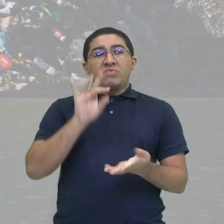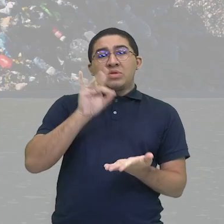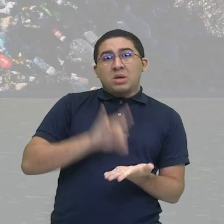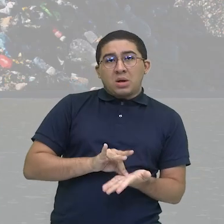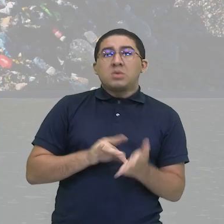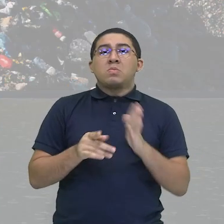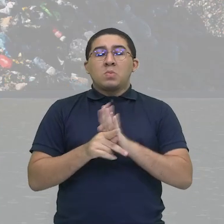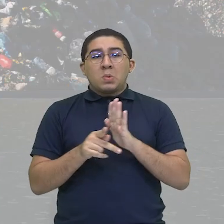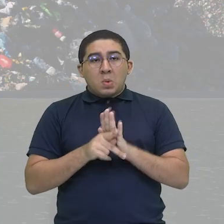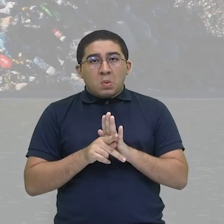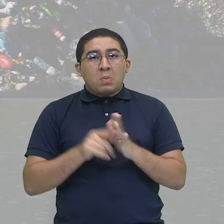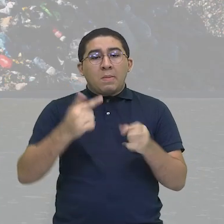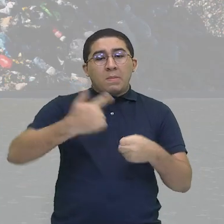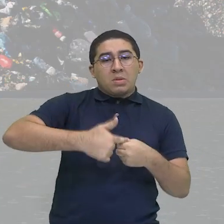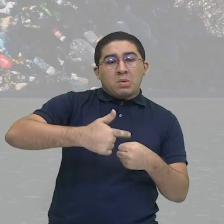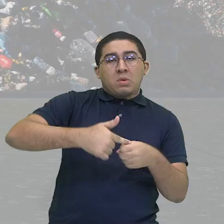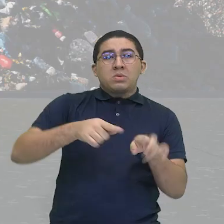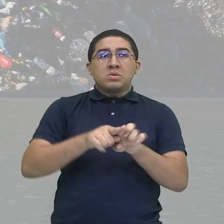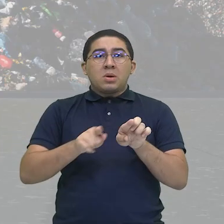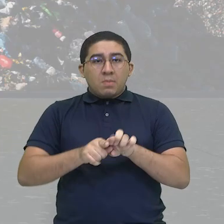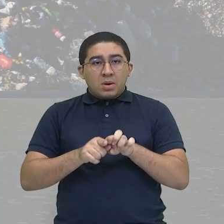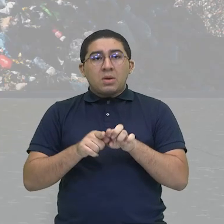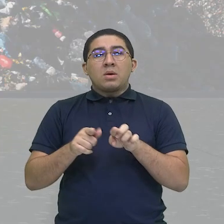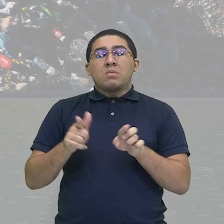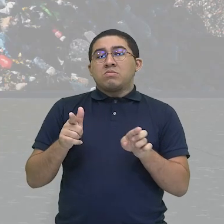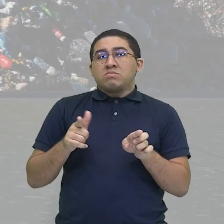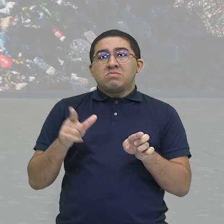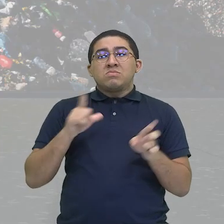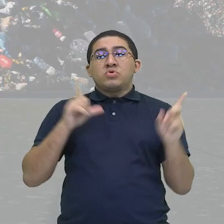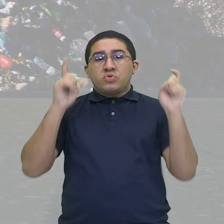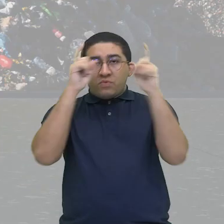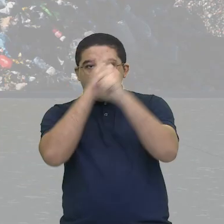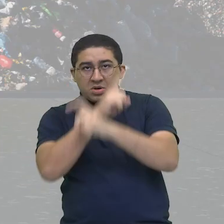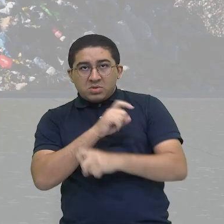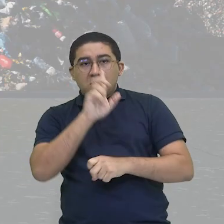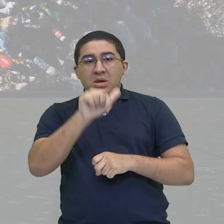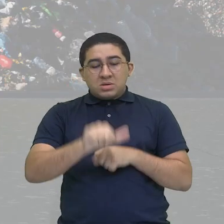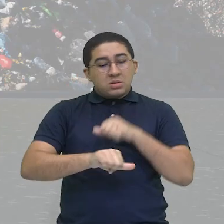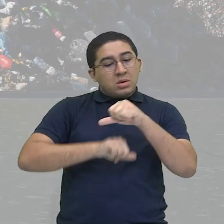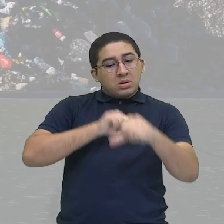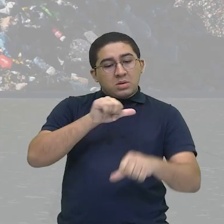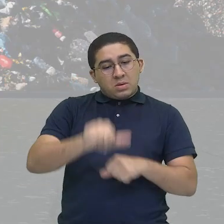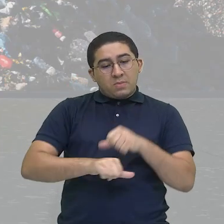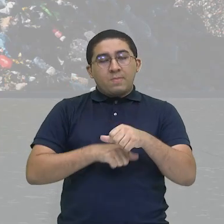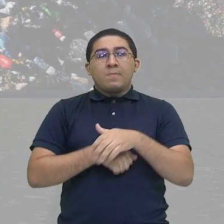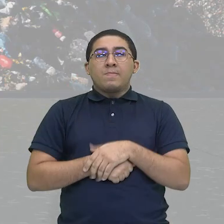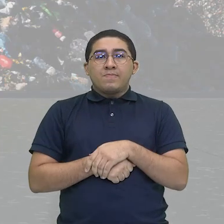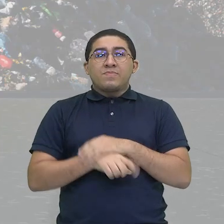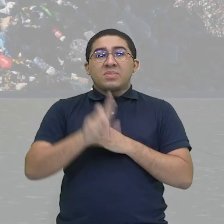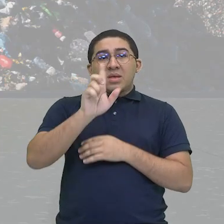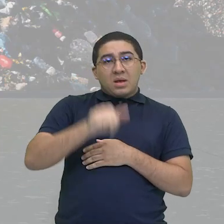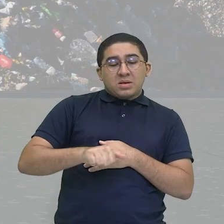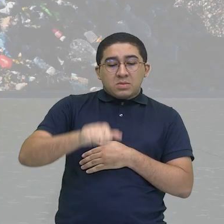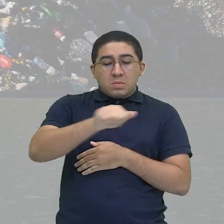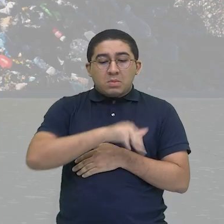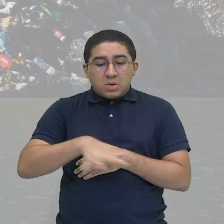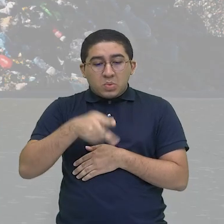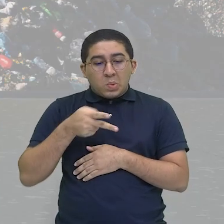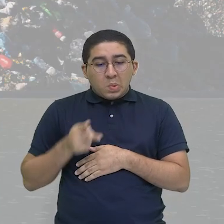do petróleo e dos combustíveis fósseis que dificulta essa transição, né? Caso esse ritmo de crescimento siga